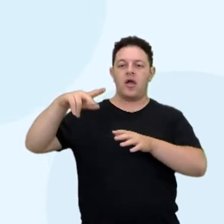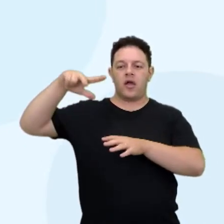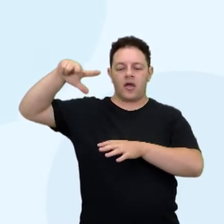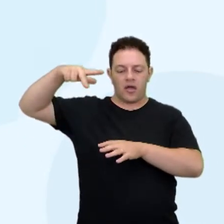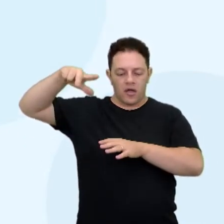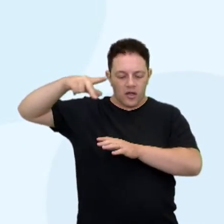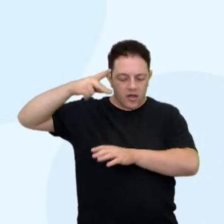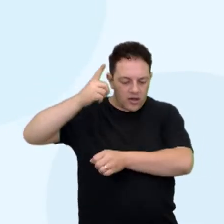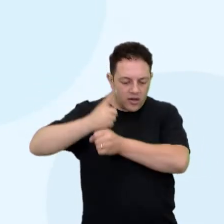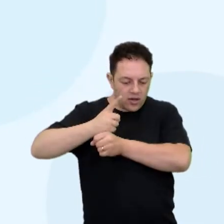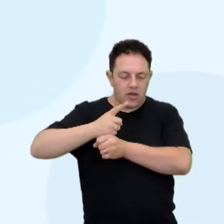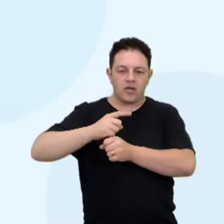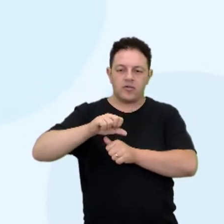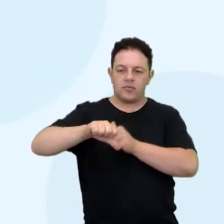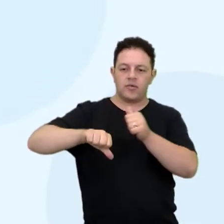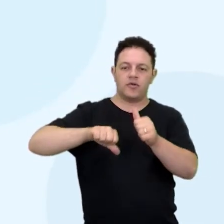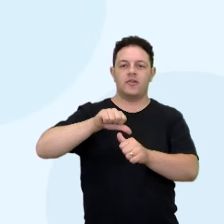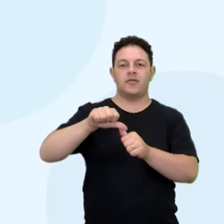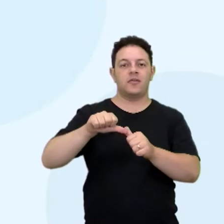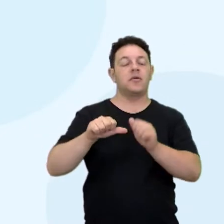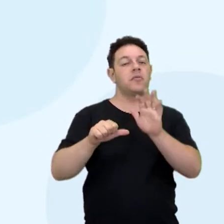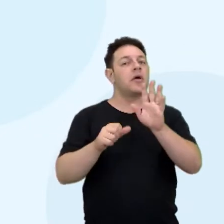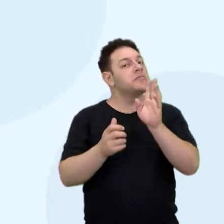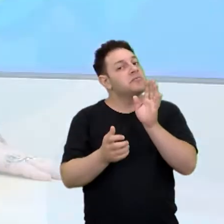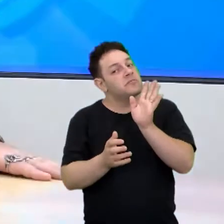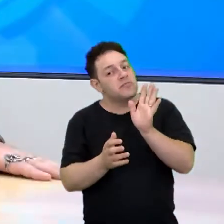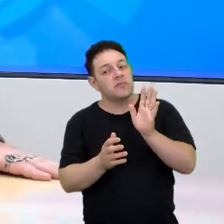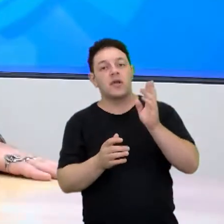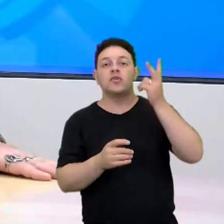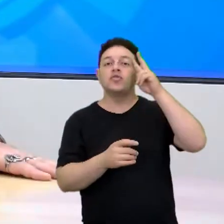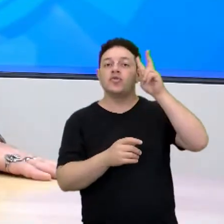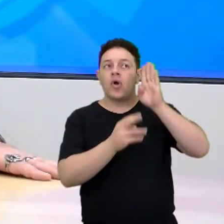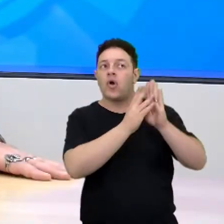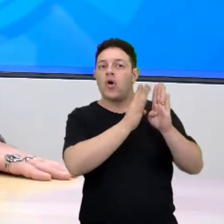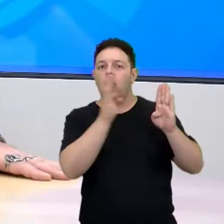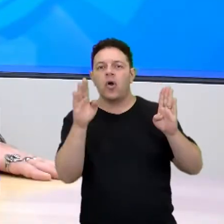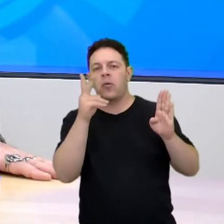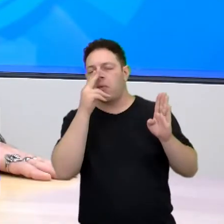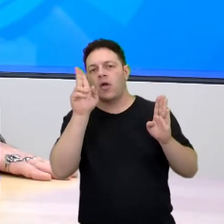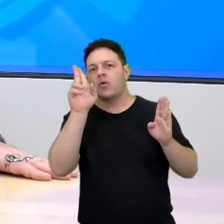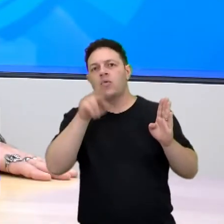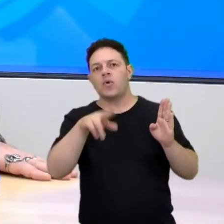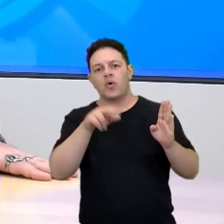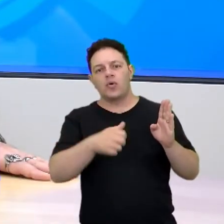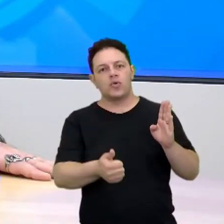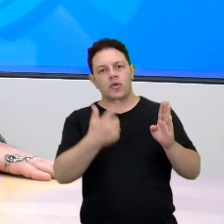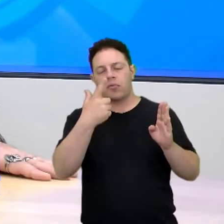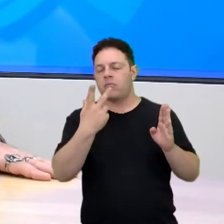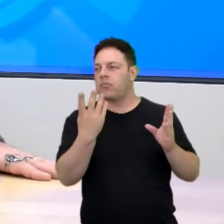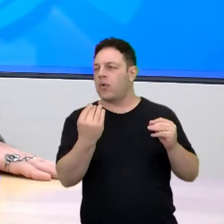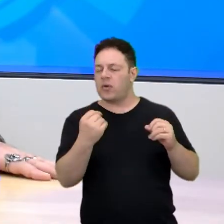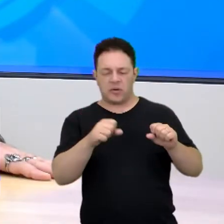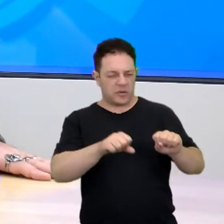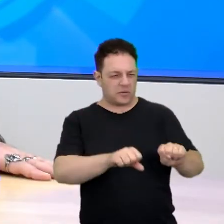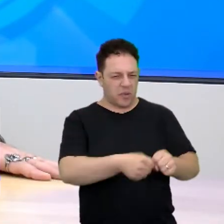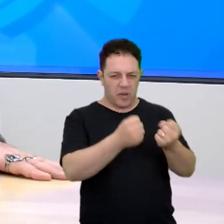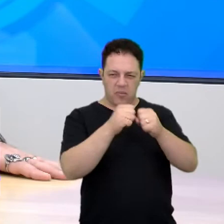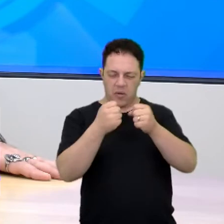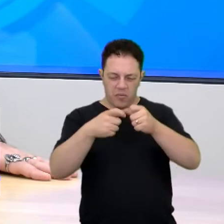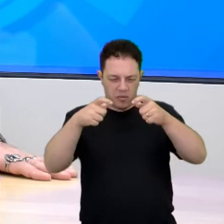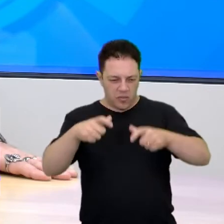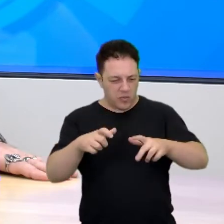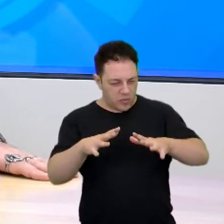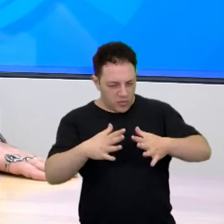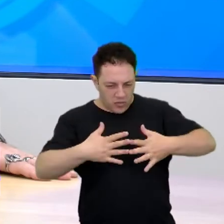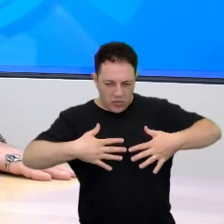foi presenciado aí, né, nenhum período histórico aí, né, porque aí seria uma destruição total, não só da região,